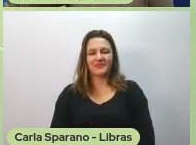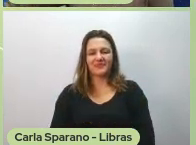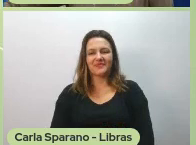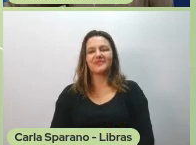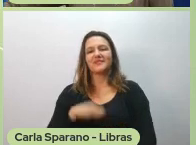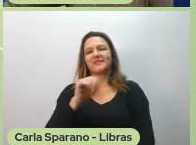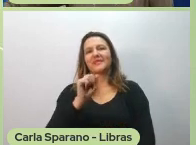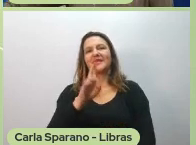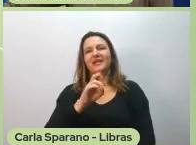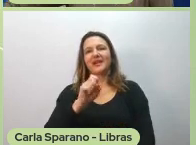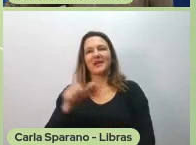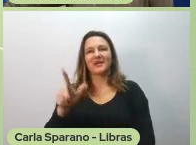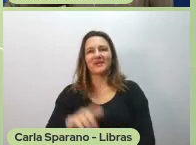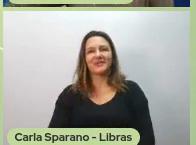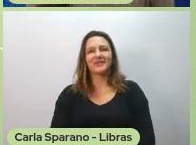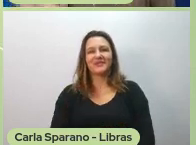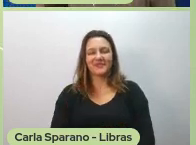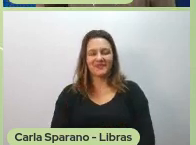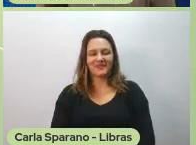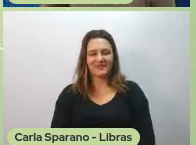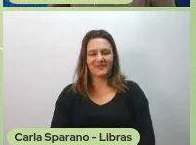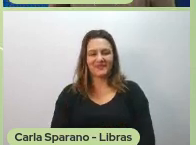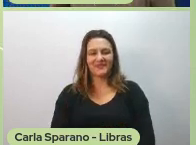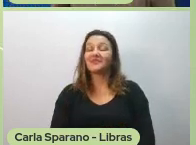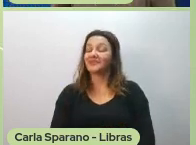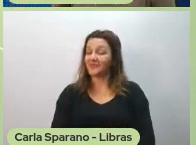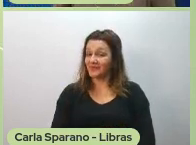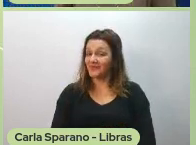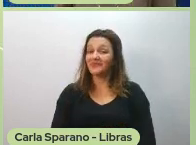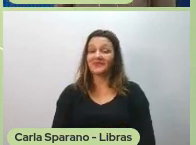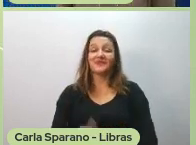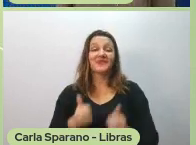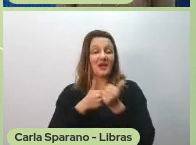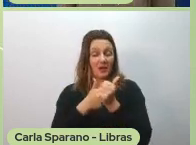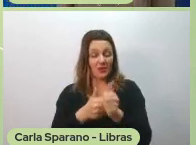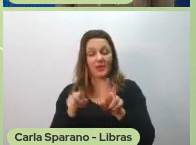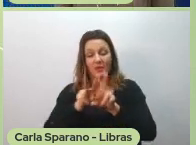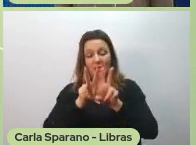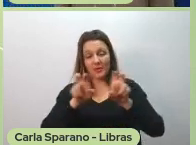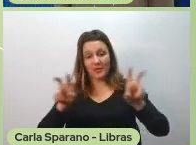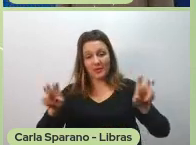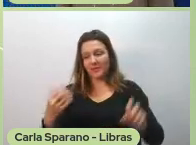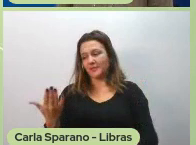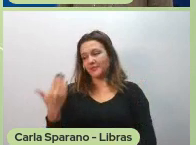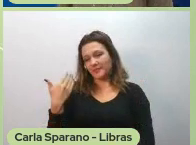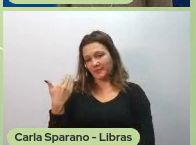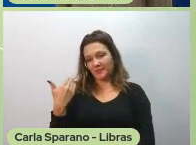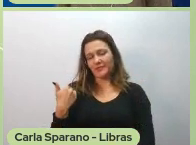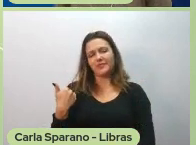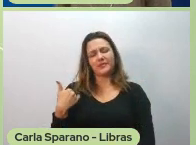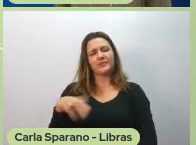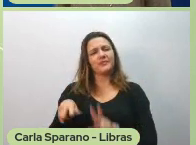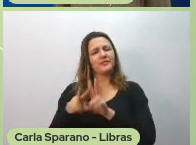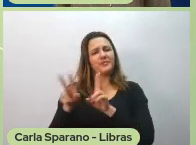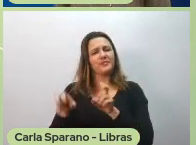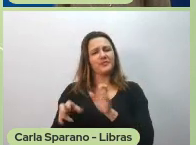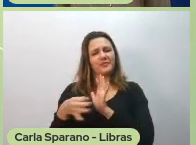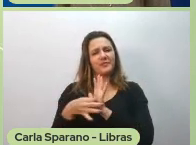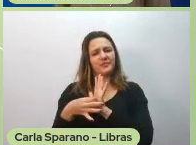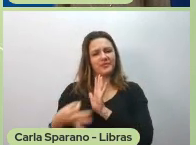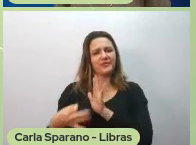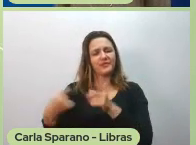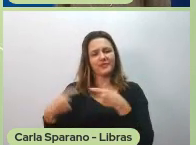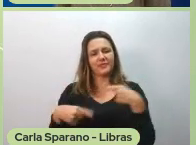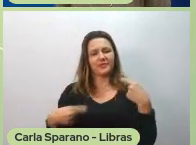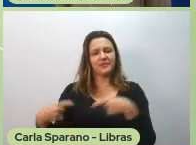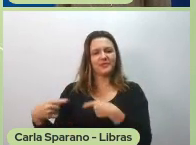Carol, desculpa. Você deve ter acompanhado a mesa anterior e uma das questões que foi muito colocada no debate foi